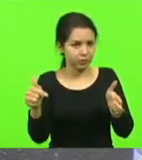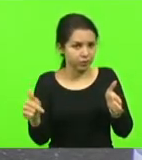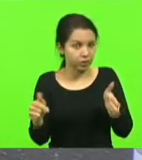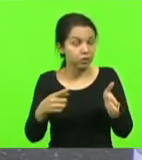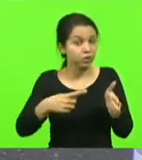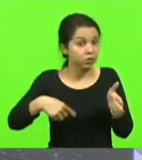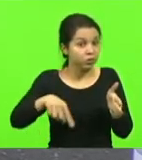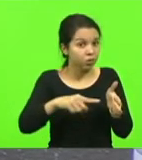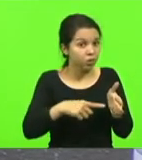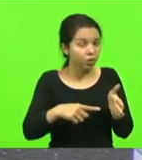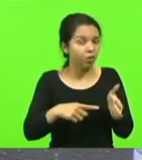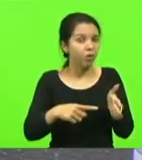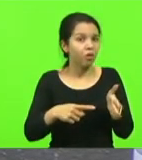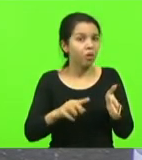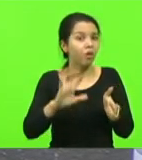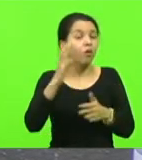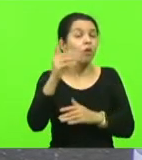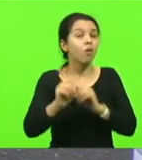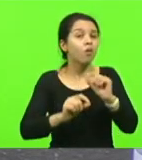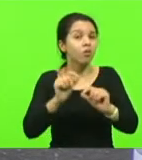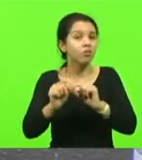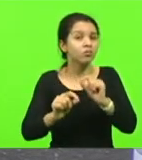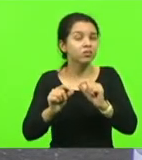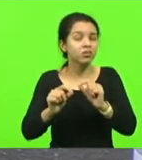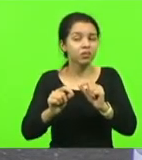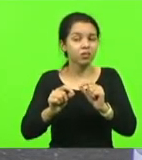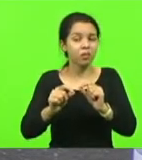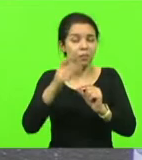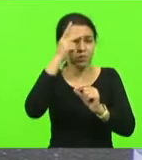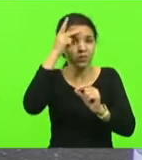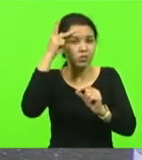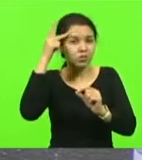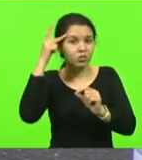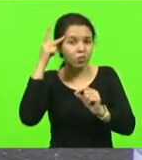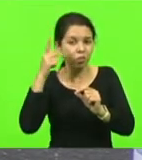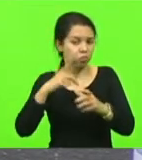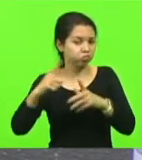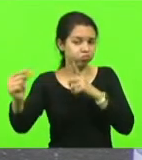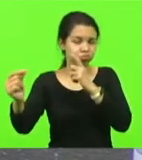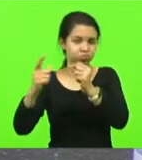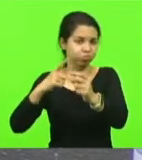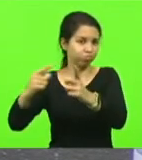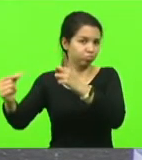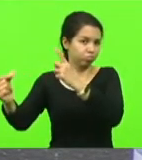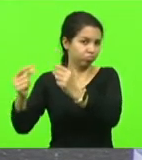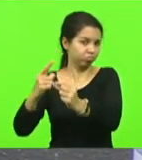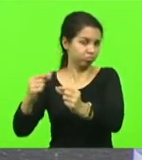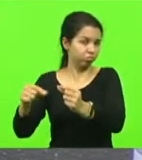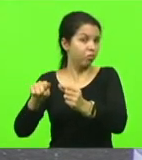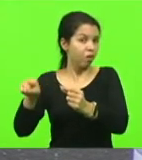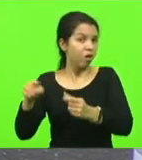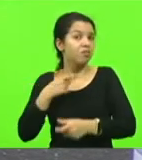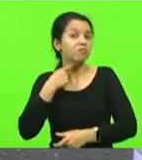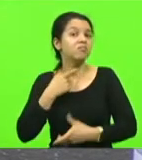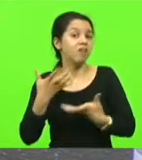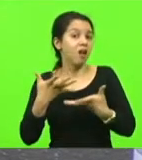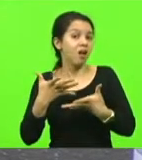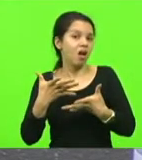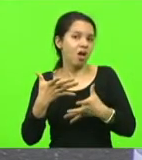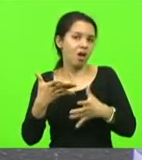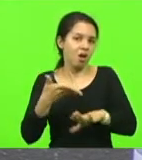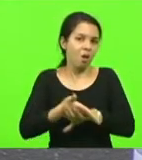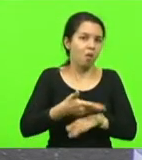acabamos afugentando aqueles que querem empreender no nosso Estado e